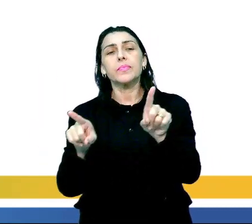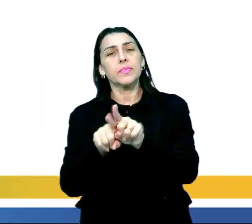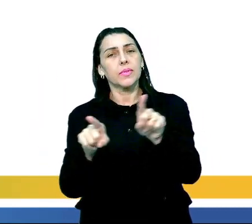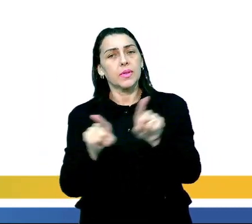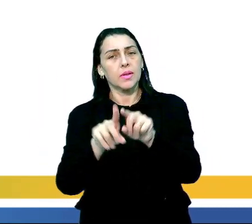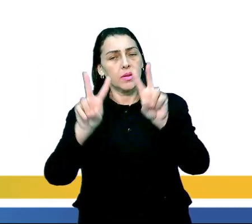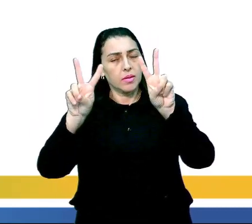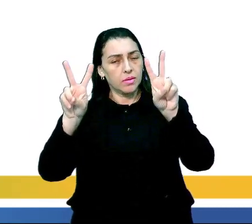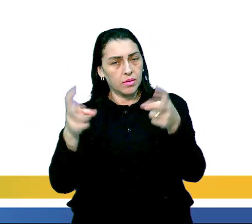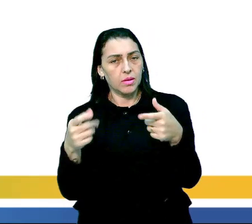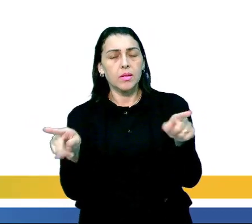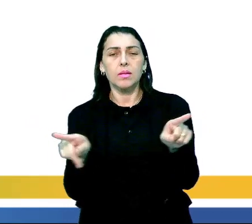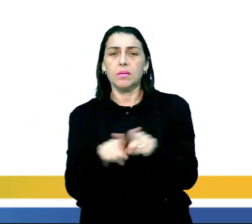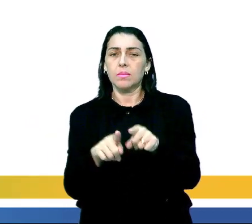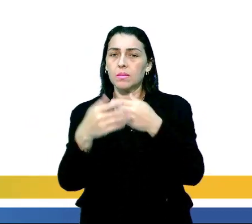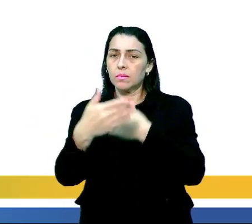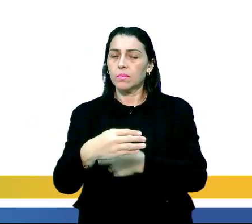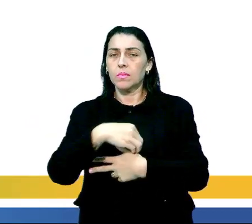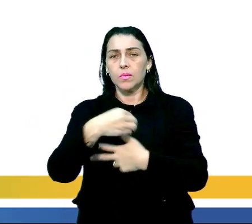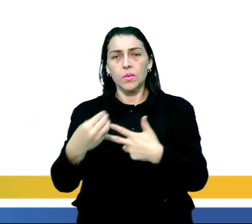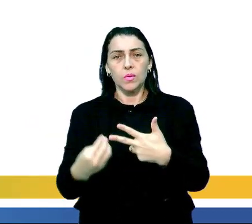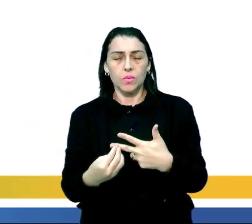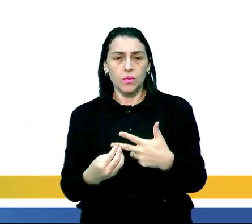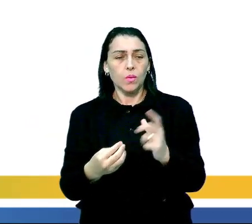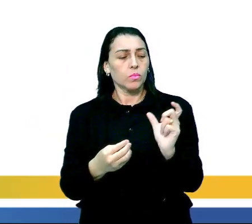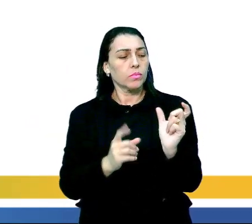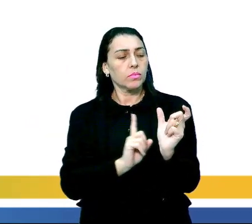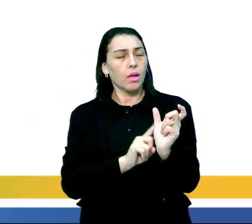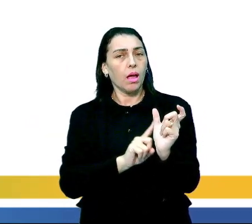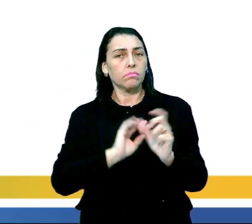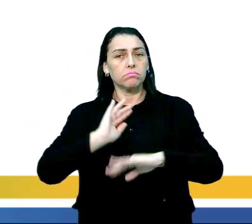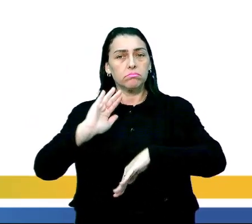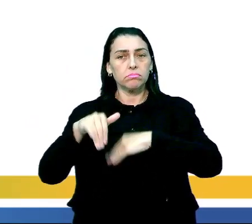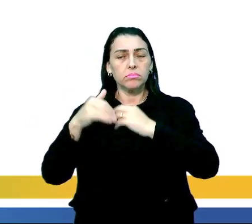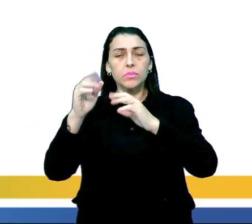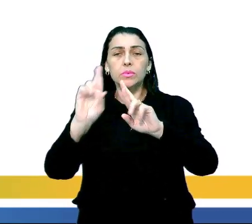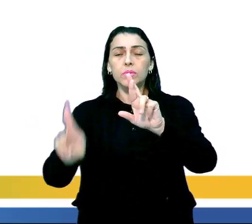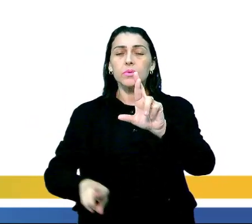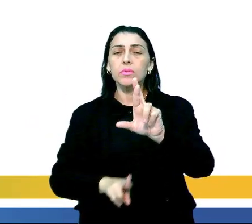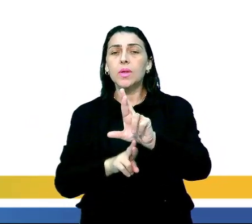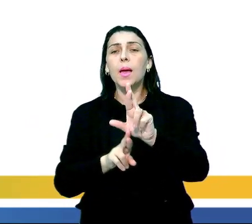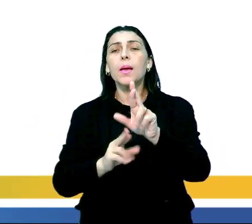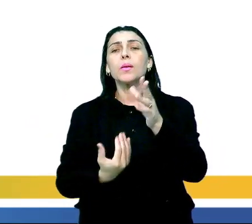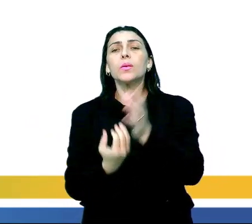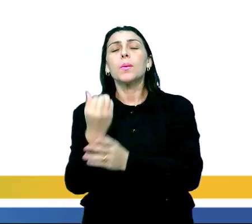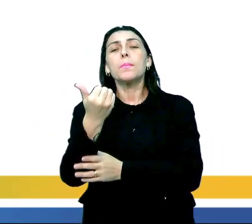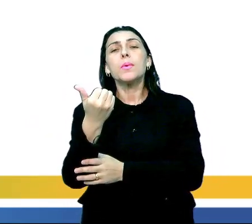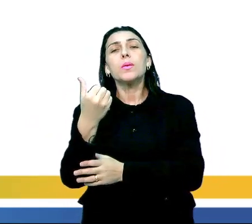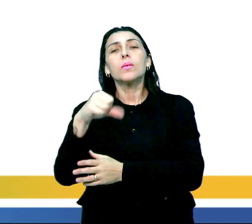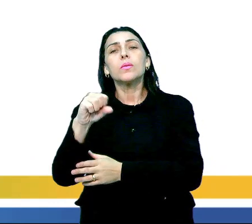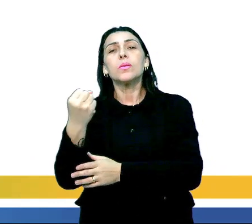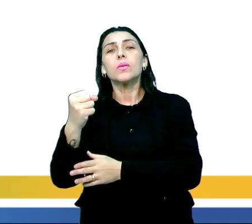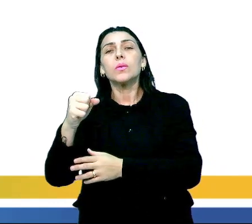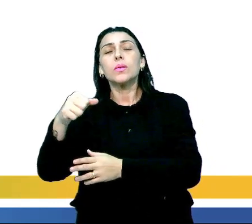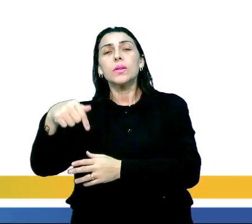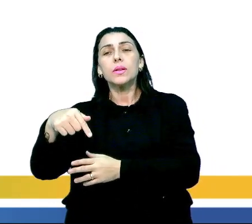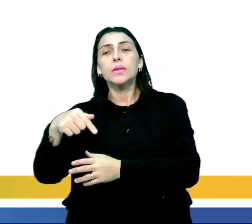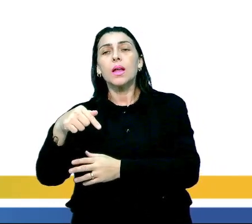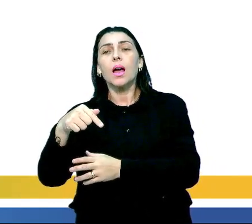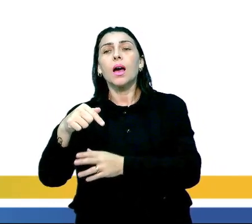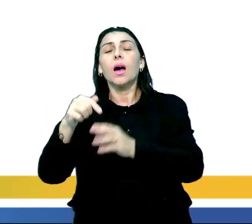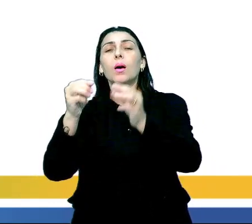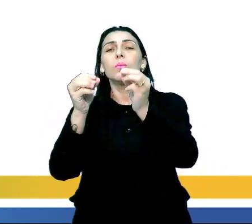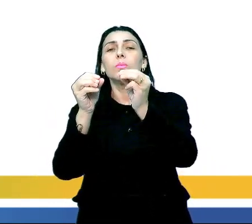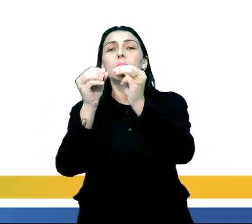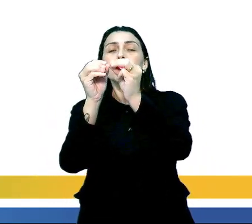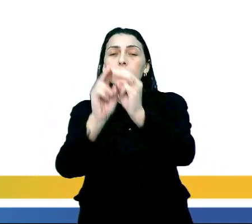assunto muito recorrente no Enem. O termo desenvolvimento sustentável ele vai nascer aí em 1987, quando a Organização